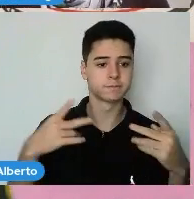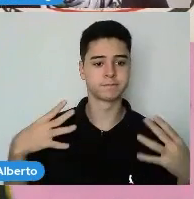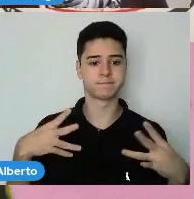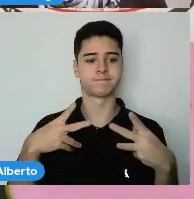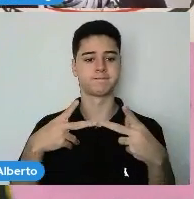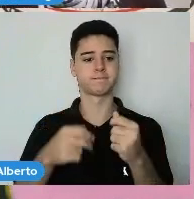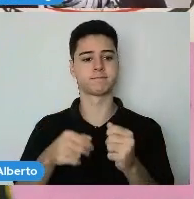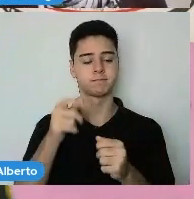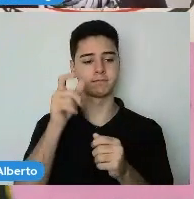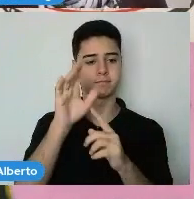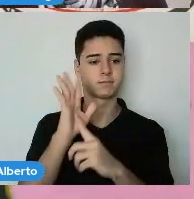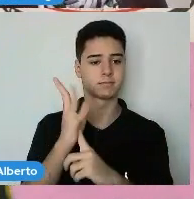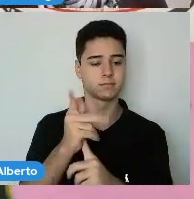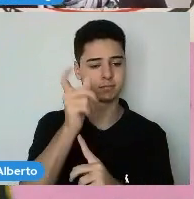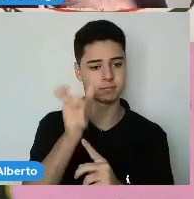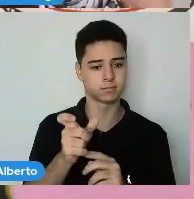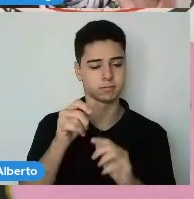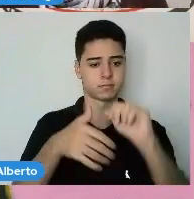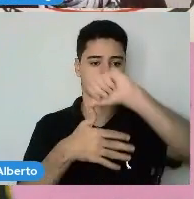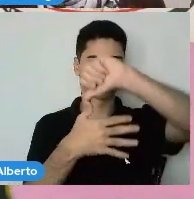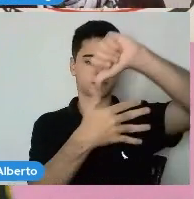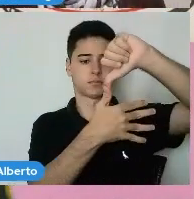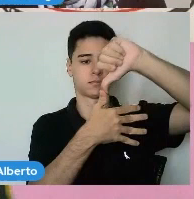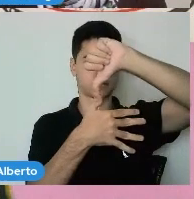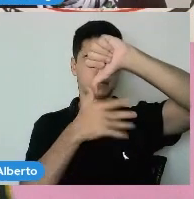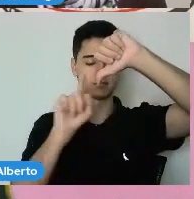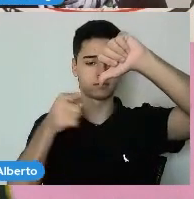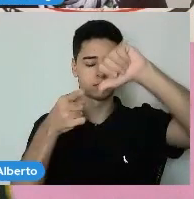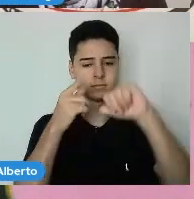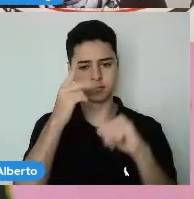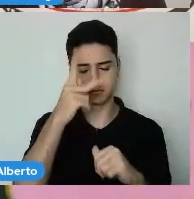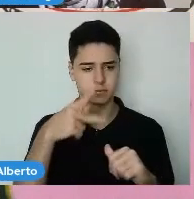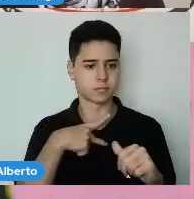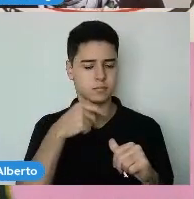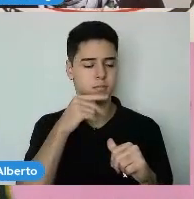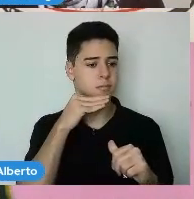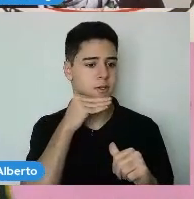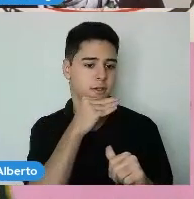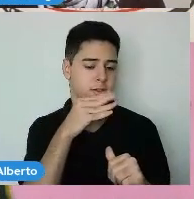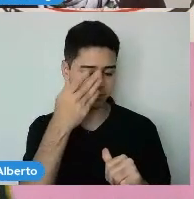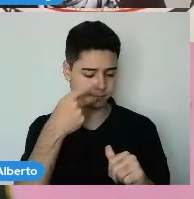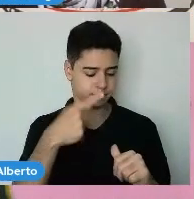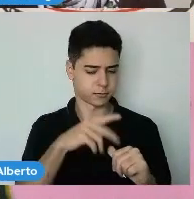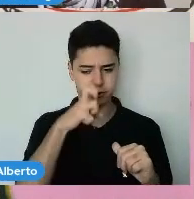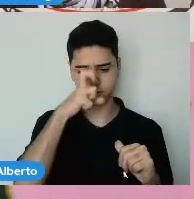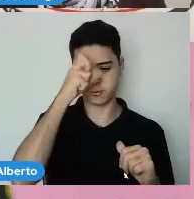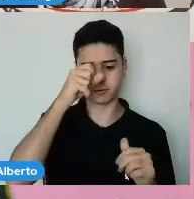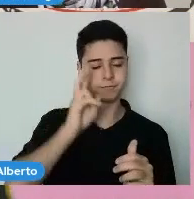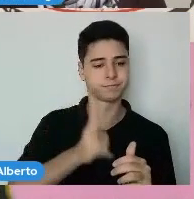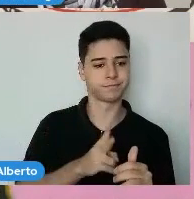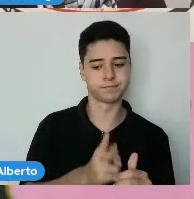América Latina. É uma questão identitária, né, que está muito forte hoje em dia.